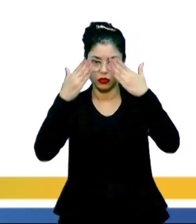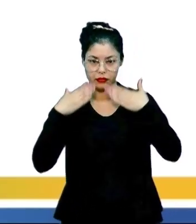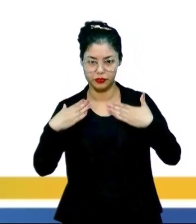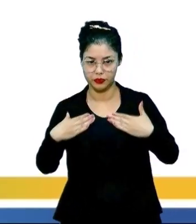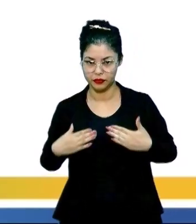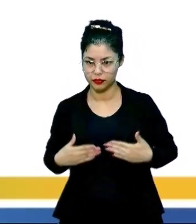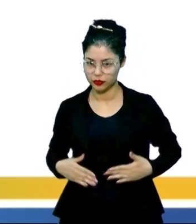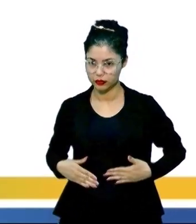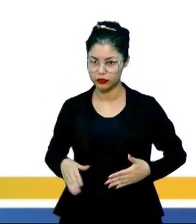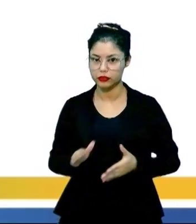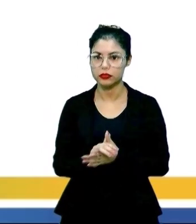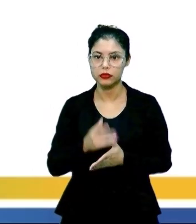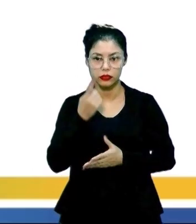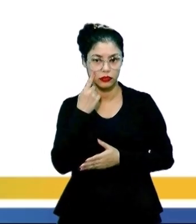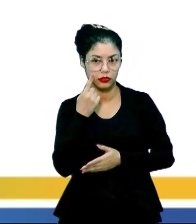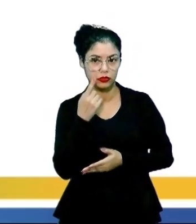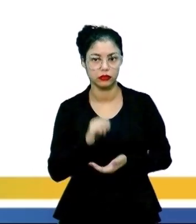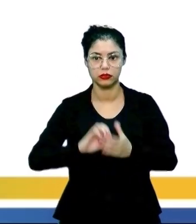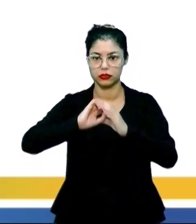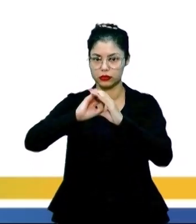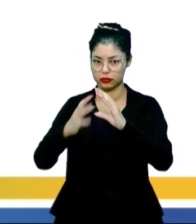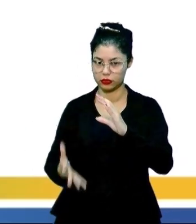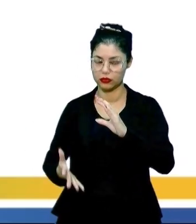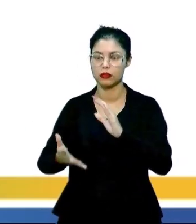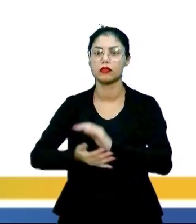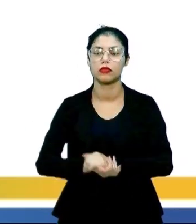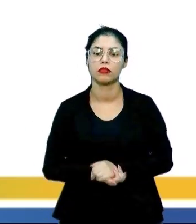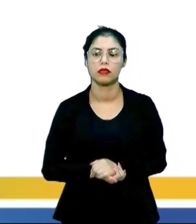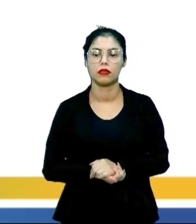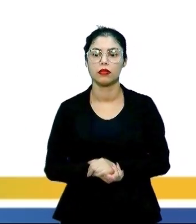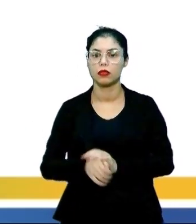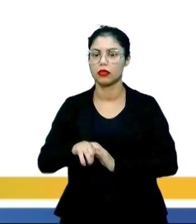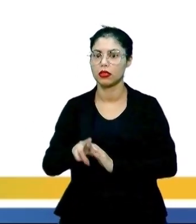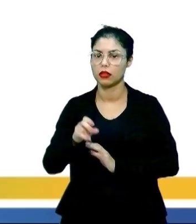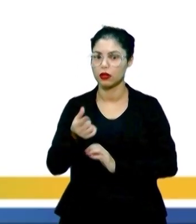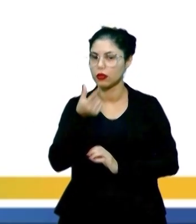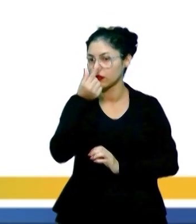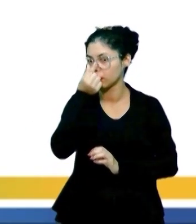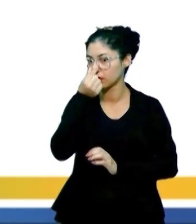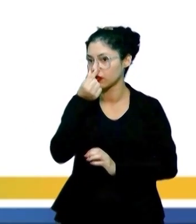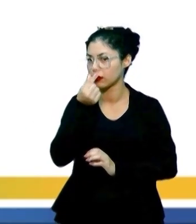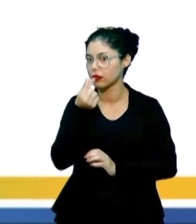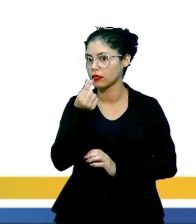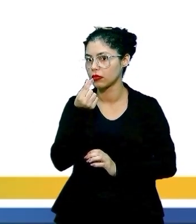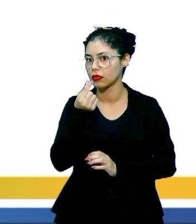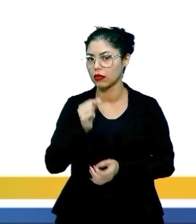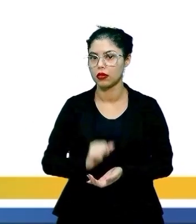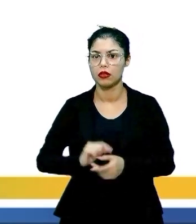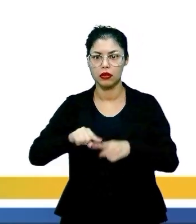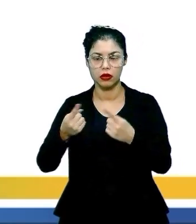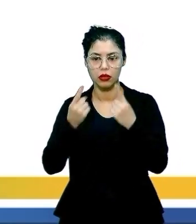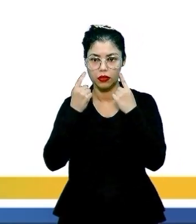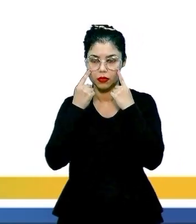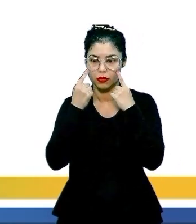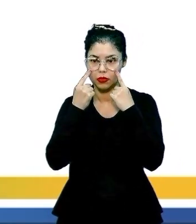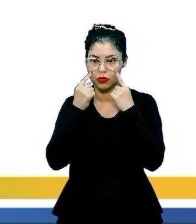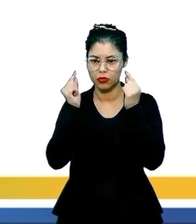fisionomia de Aleijadinho. Observe, então, as características do mestiço. Tem o nariz um pouco afilado, mas tem os